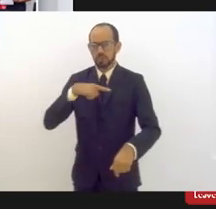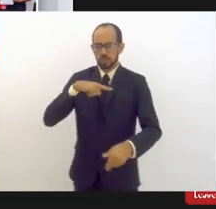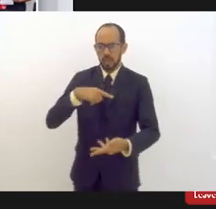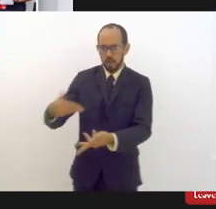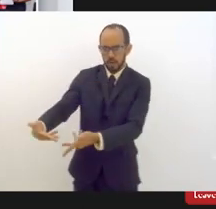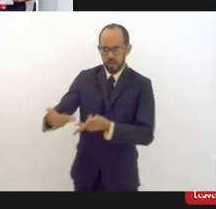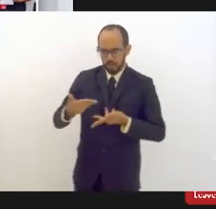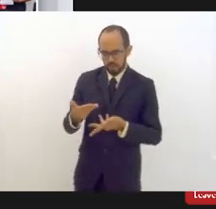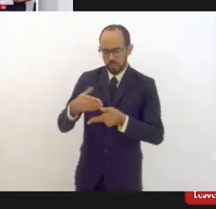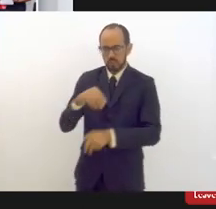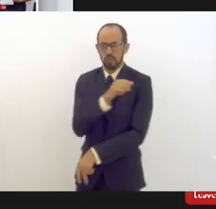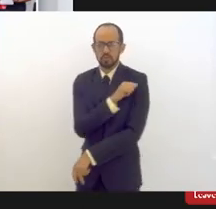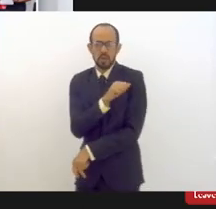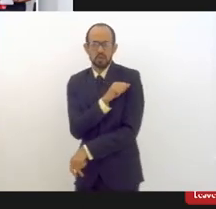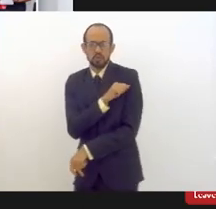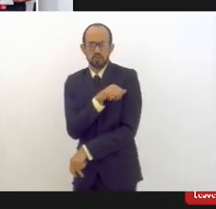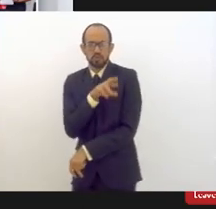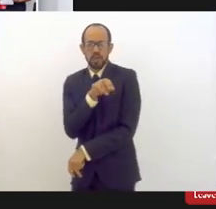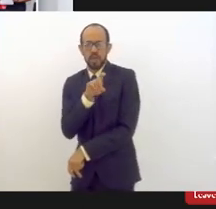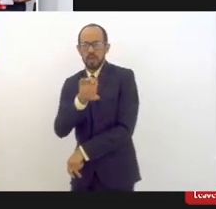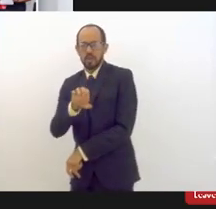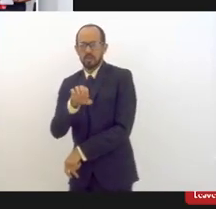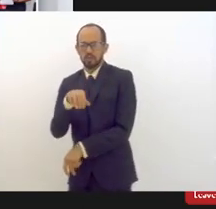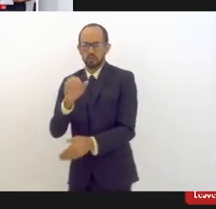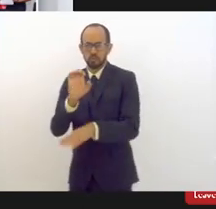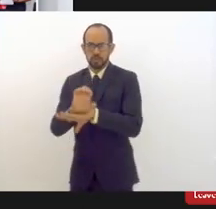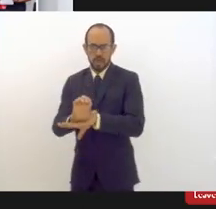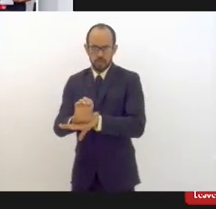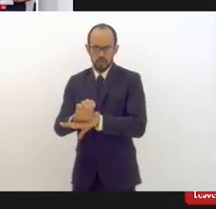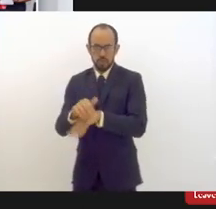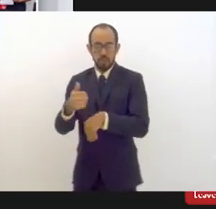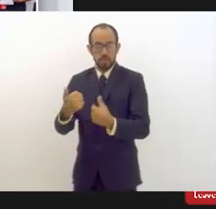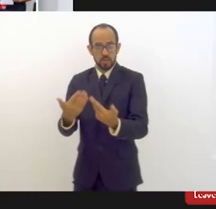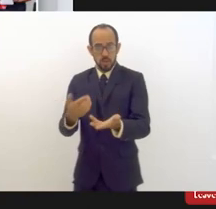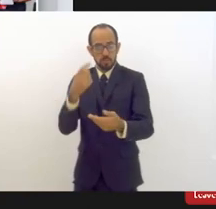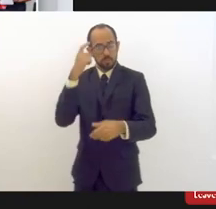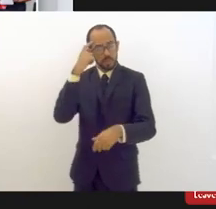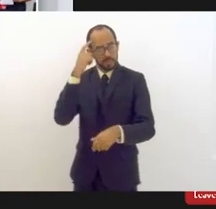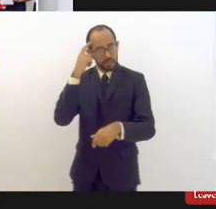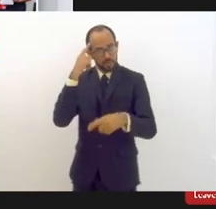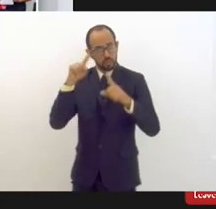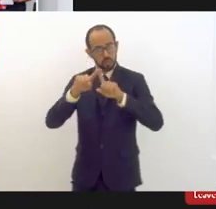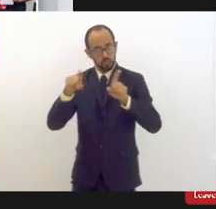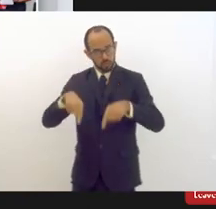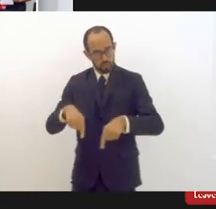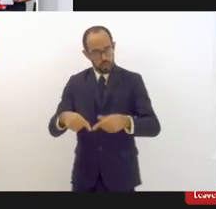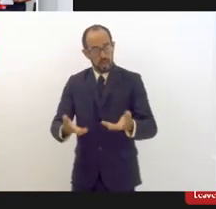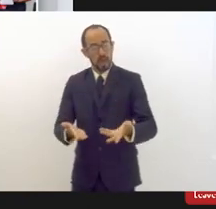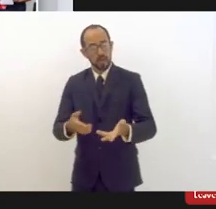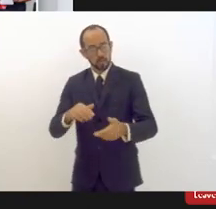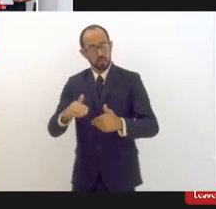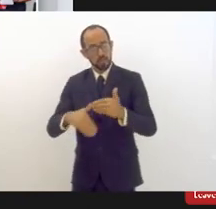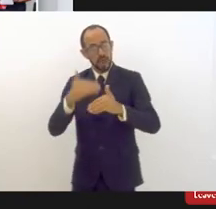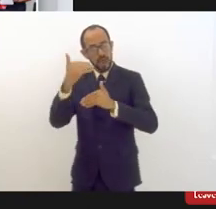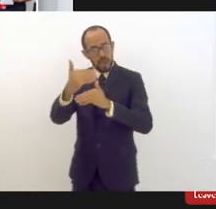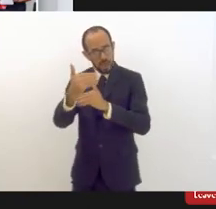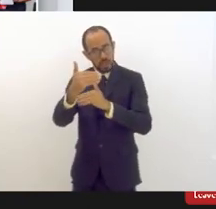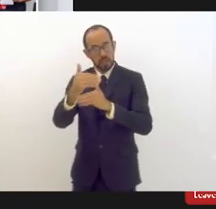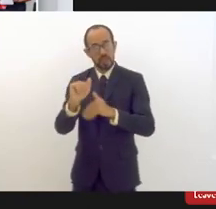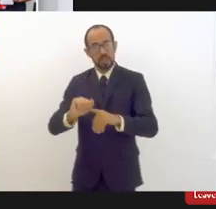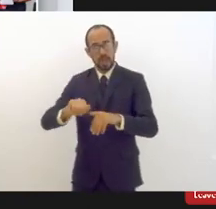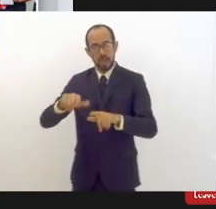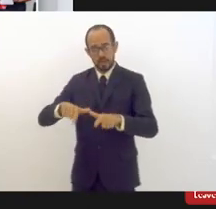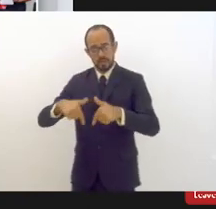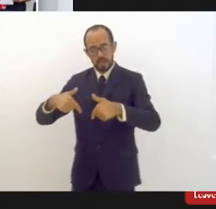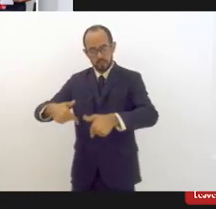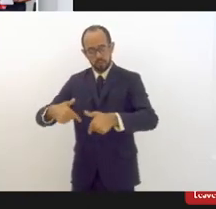atendimento aos nossos alunos da rede estadual. Pensando um pouco nos servidores, né? Para além das ações formativas e